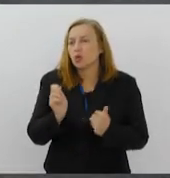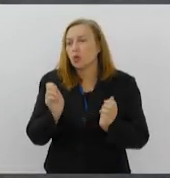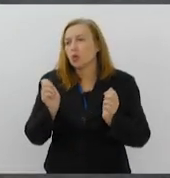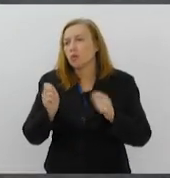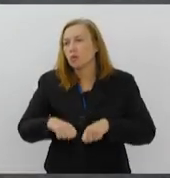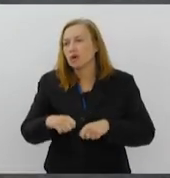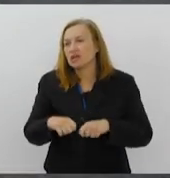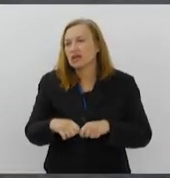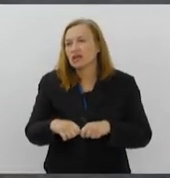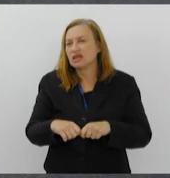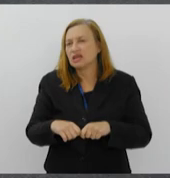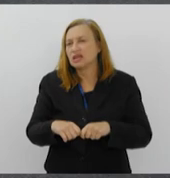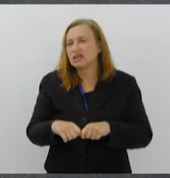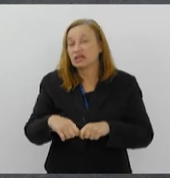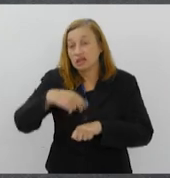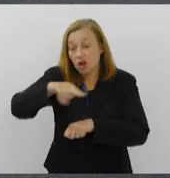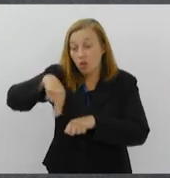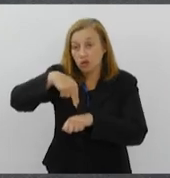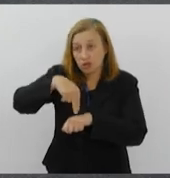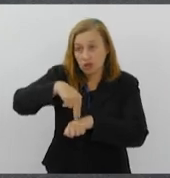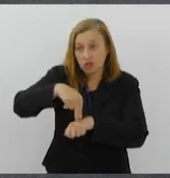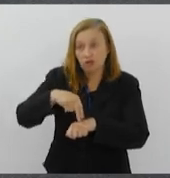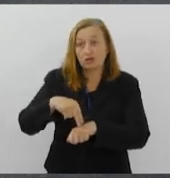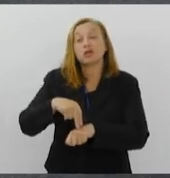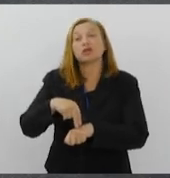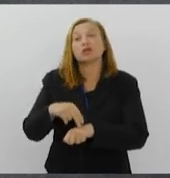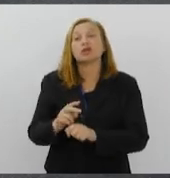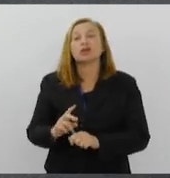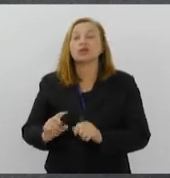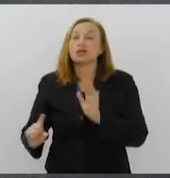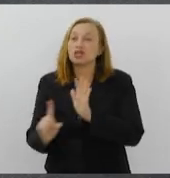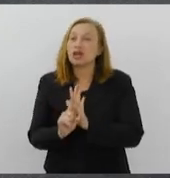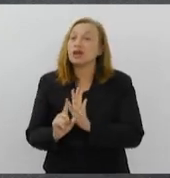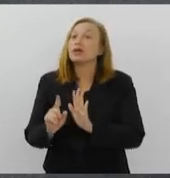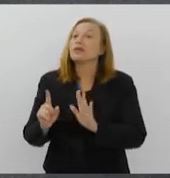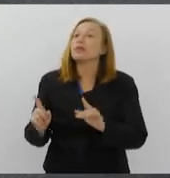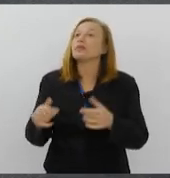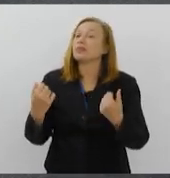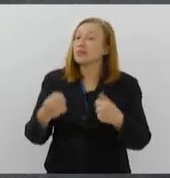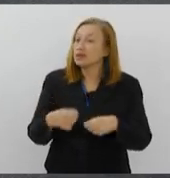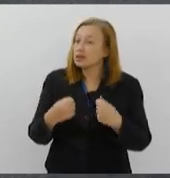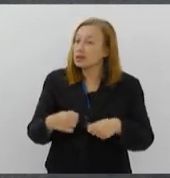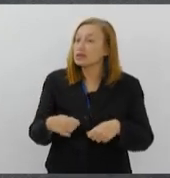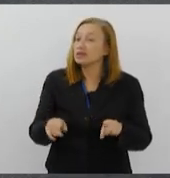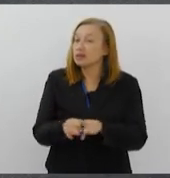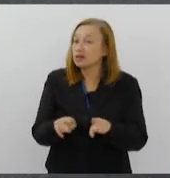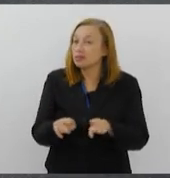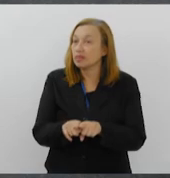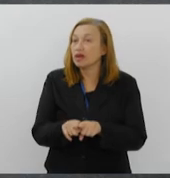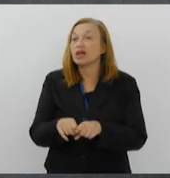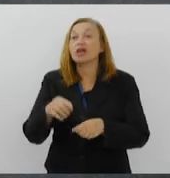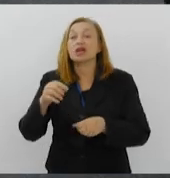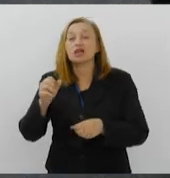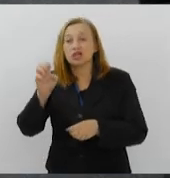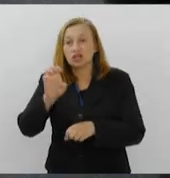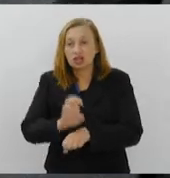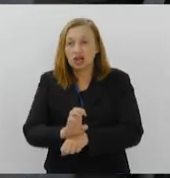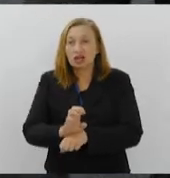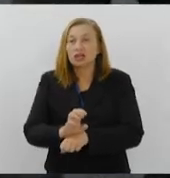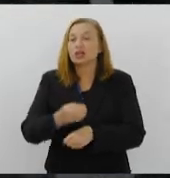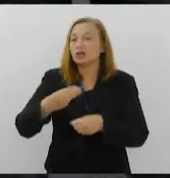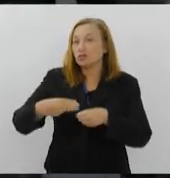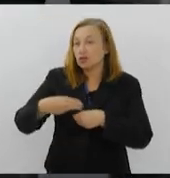competência exclusiva da União em termos legislativos passariam a ser também de competência de Estados e municípios. É um